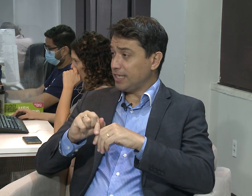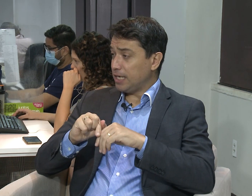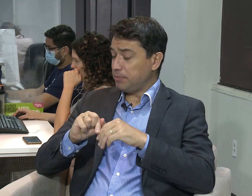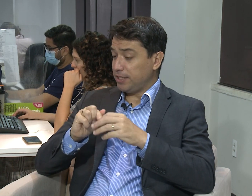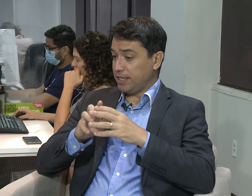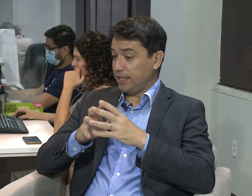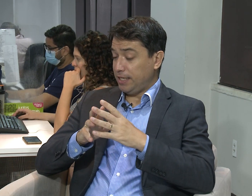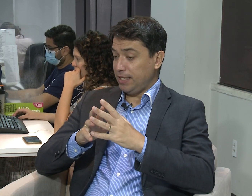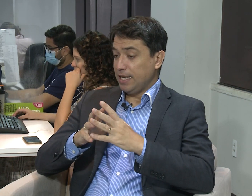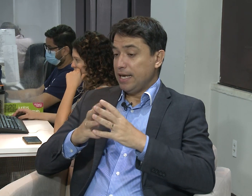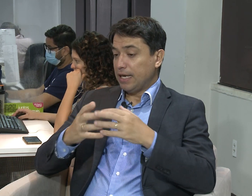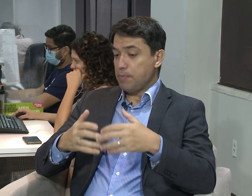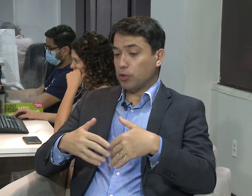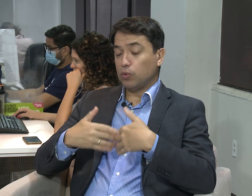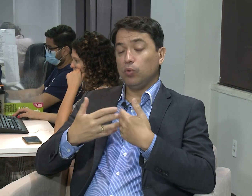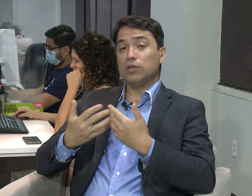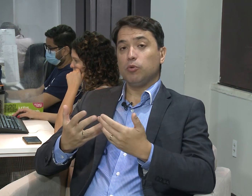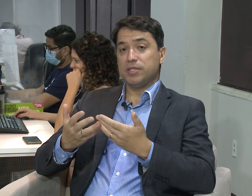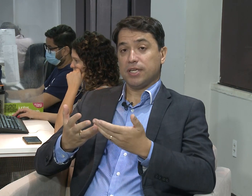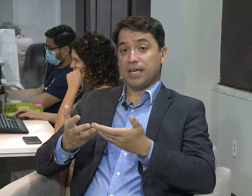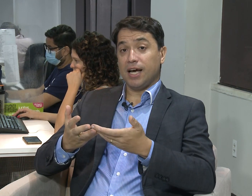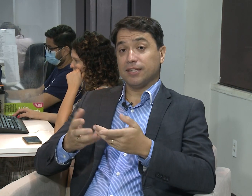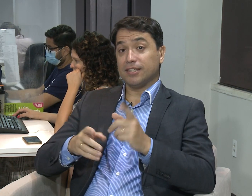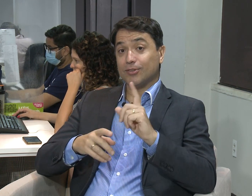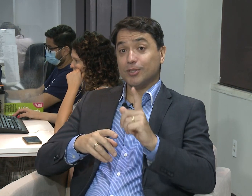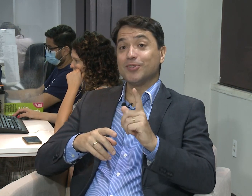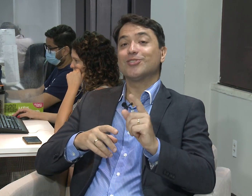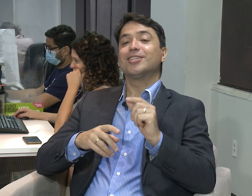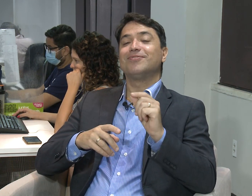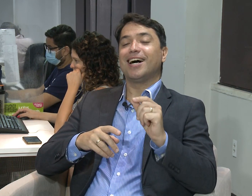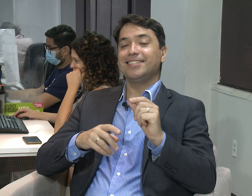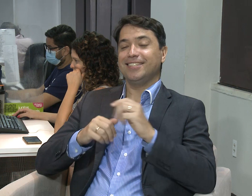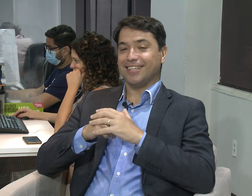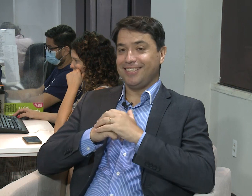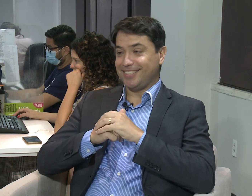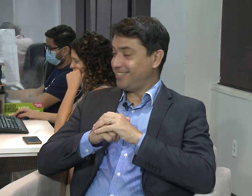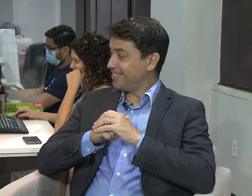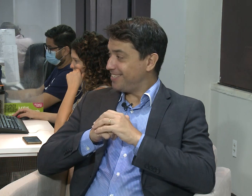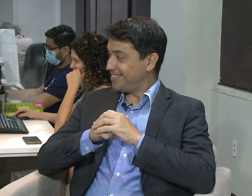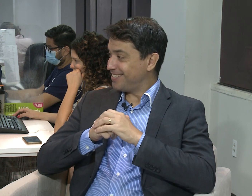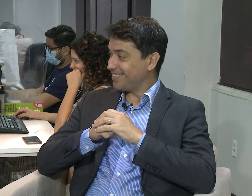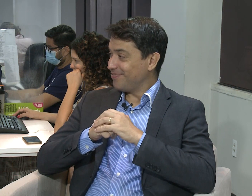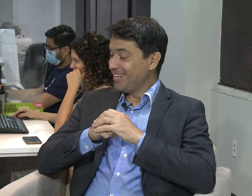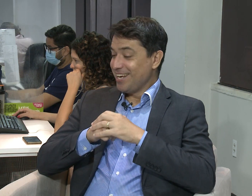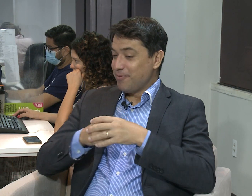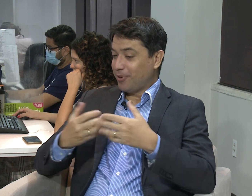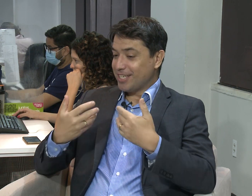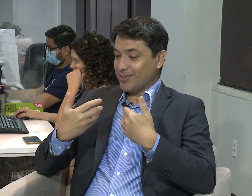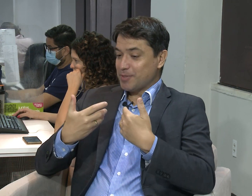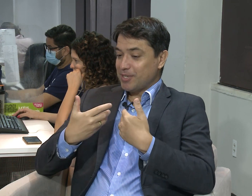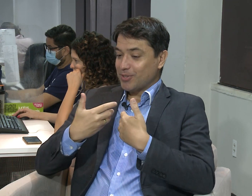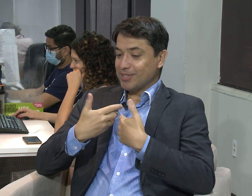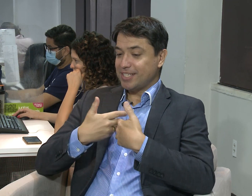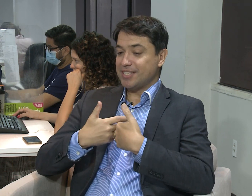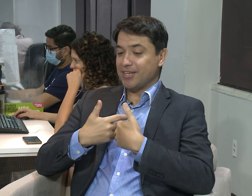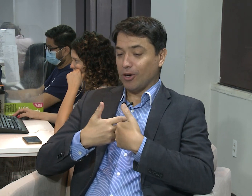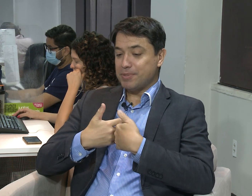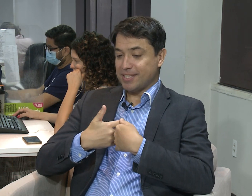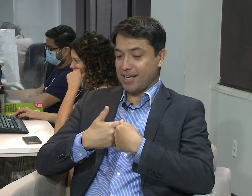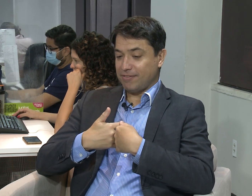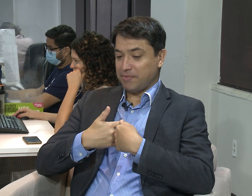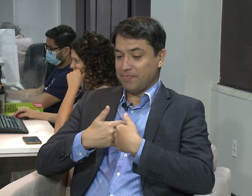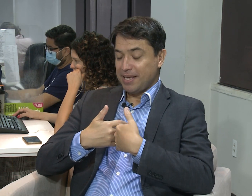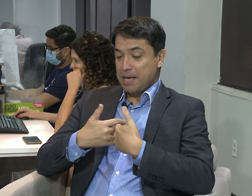gente sabe, Daniele, que quem procura o psiquiatra são as pessoas mais inteligentes que existem, porque são as pessoas que